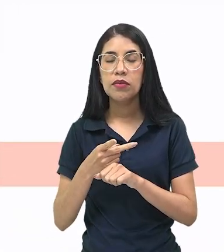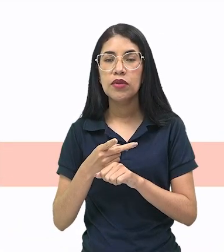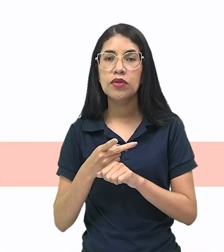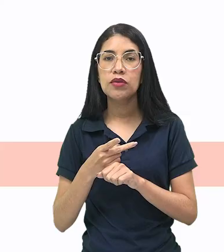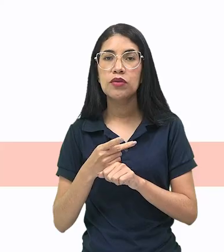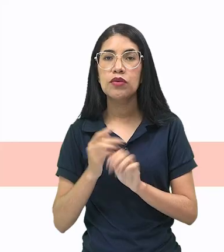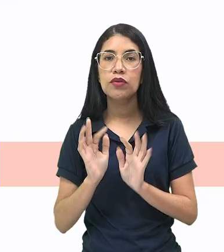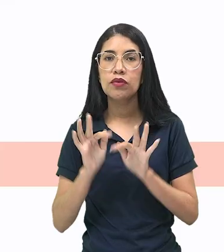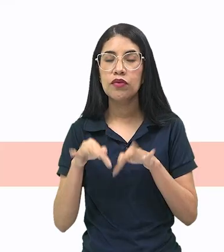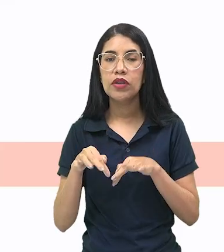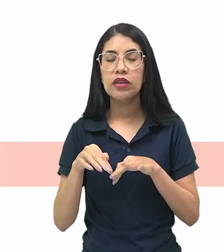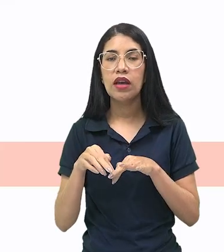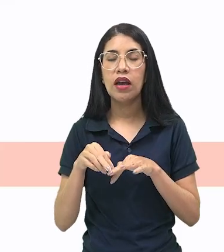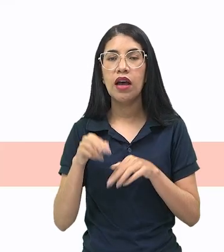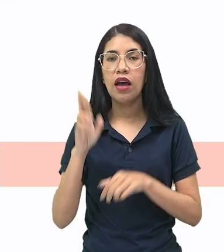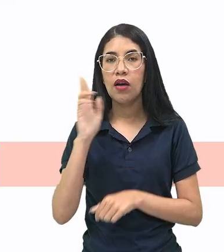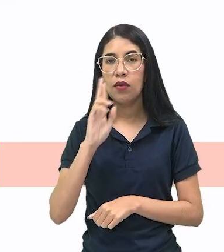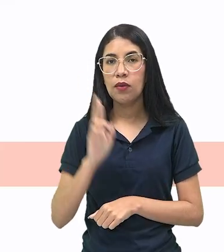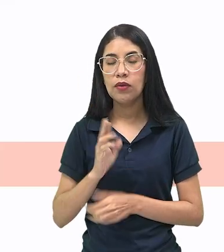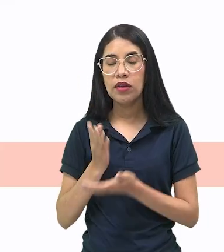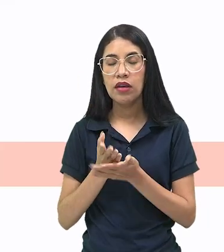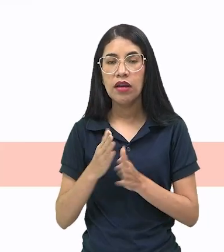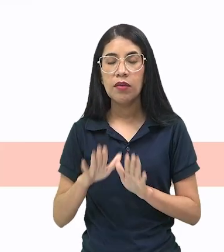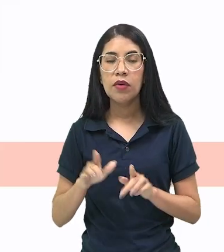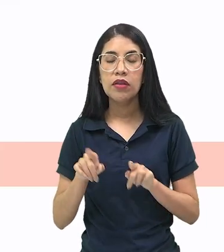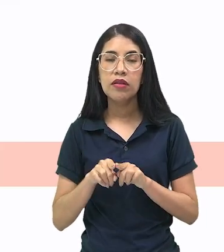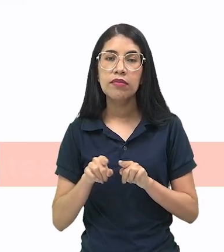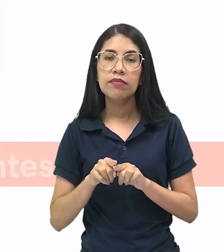fim da União Soviética, né, como uma